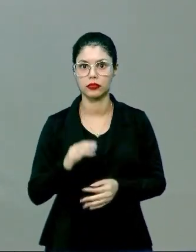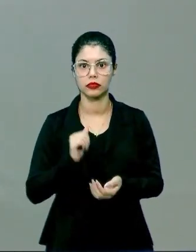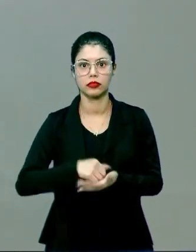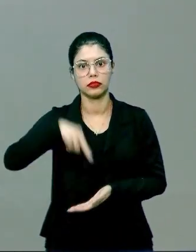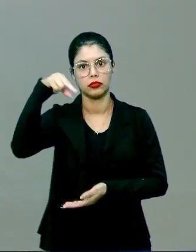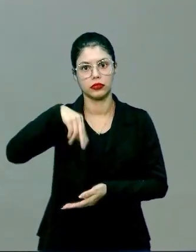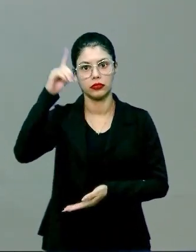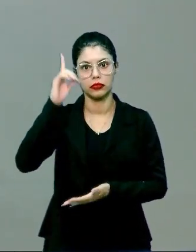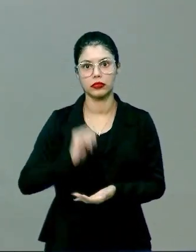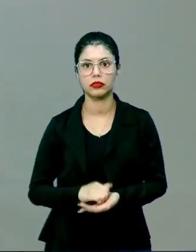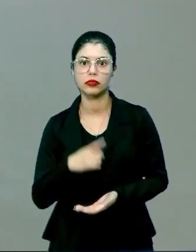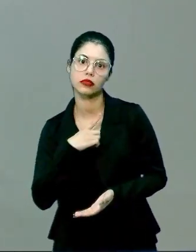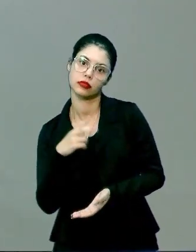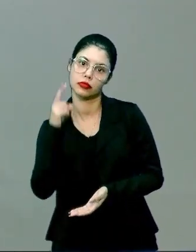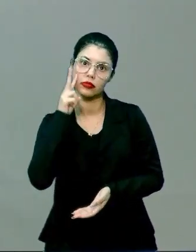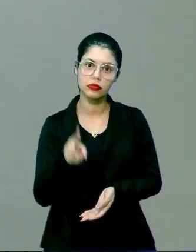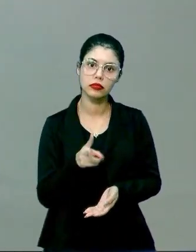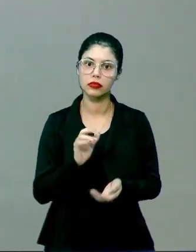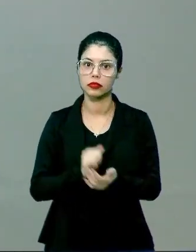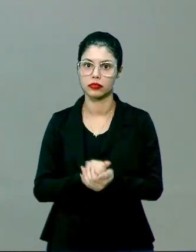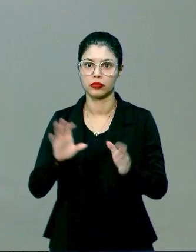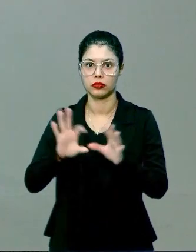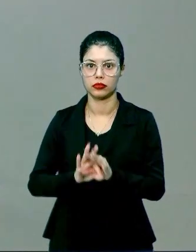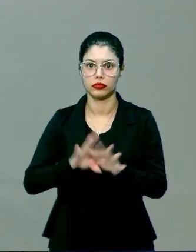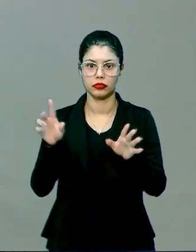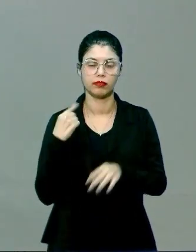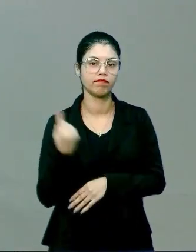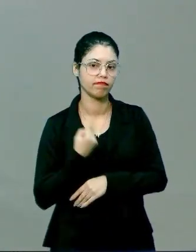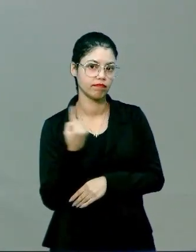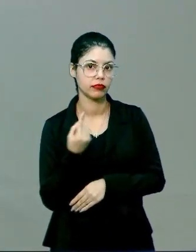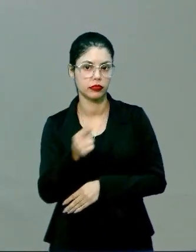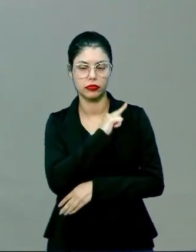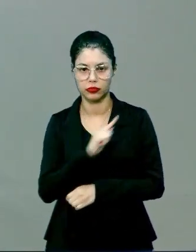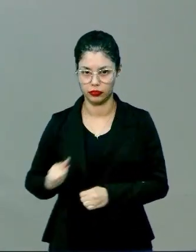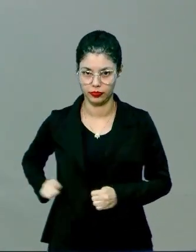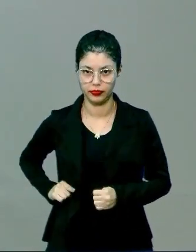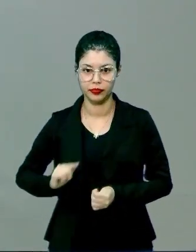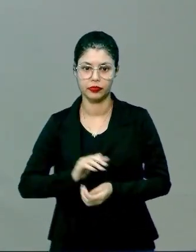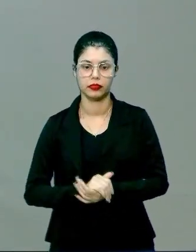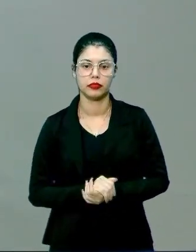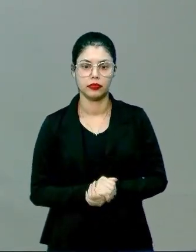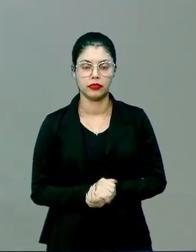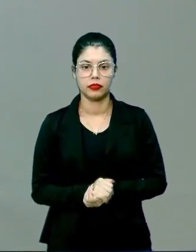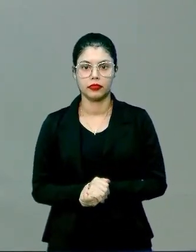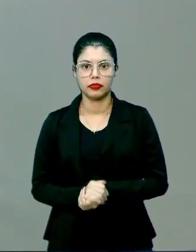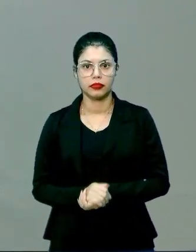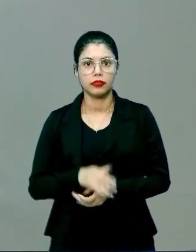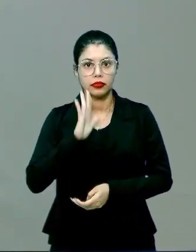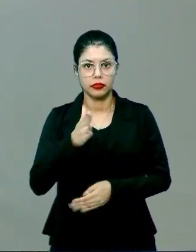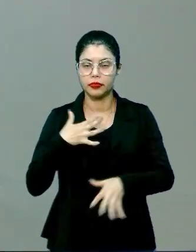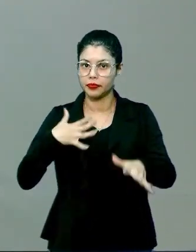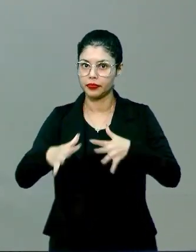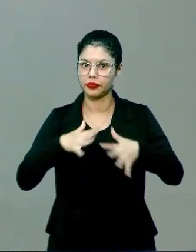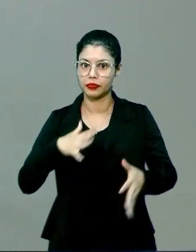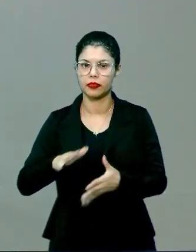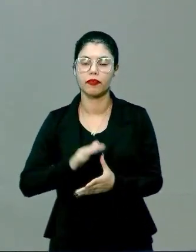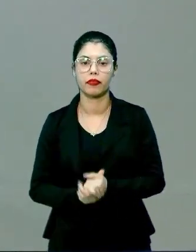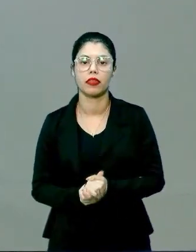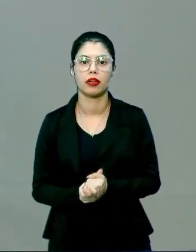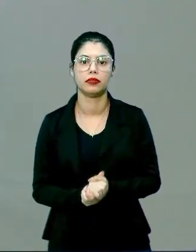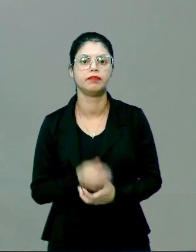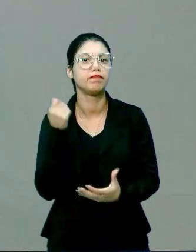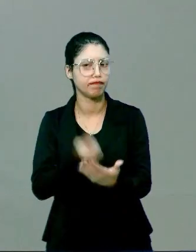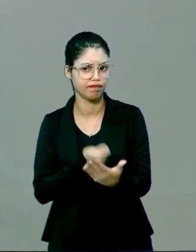Nordeste brasileiro se via-se abandonado, né, pelo governo, e ele já havia vários movimentos, né,